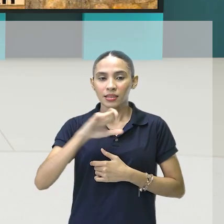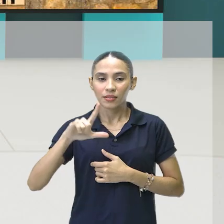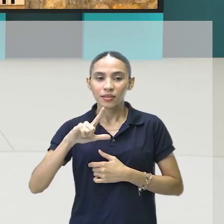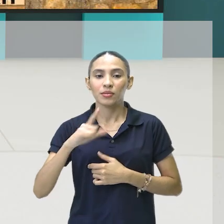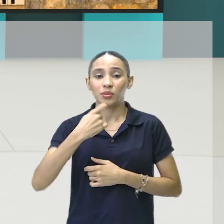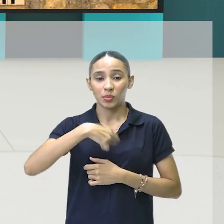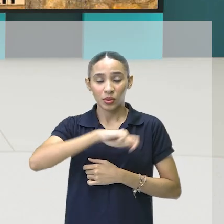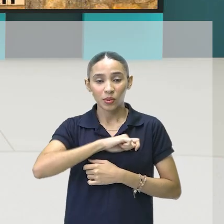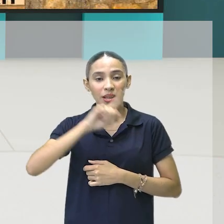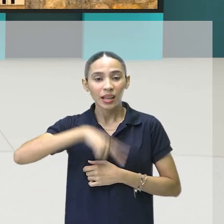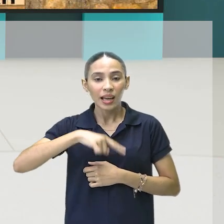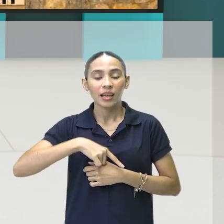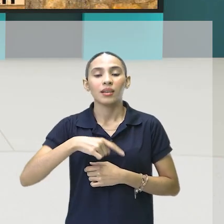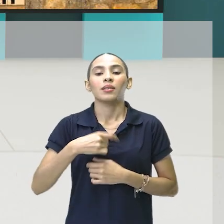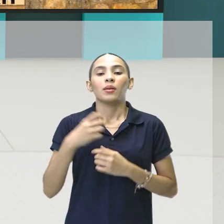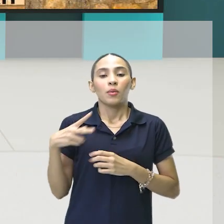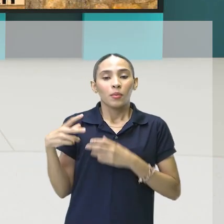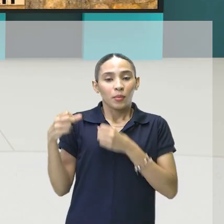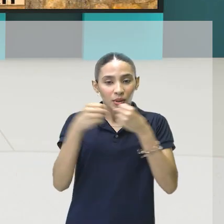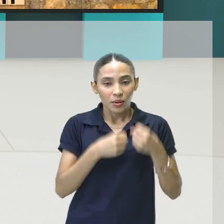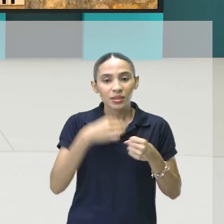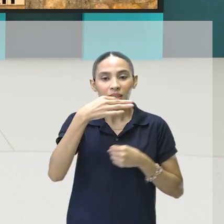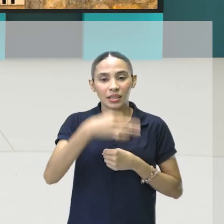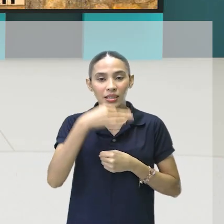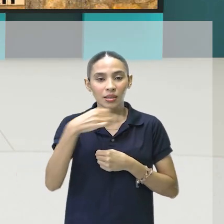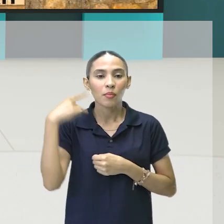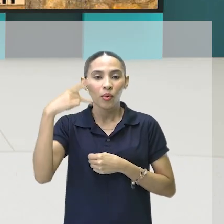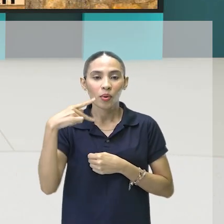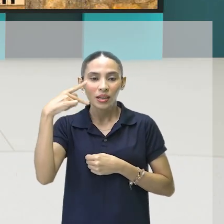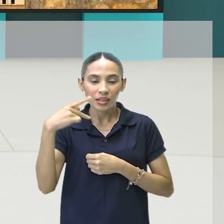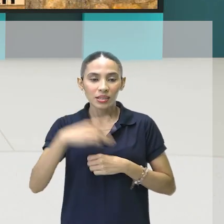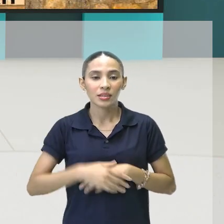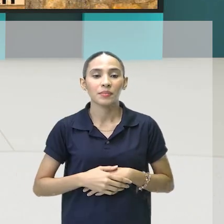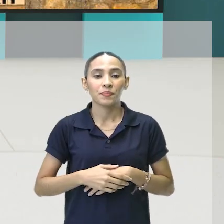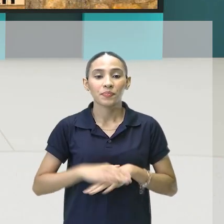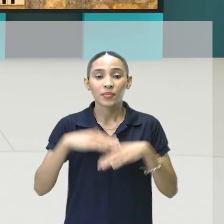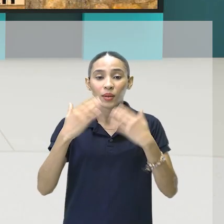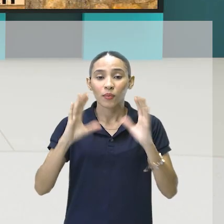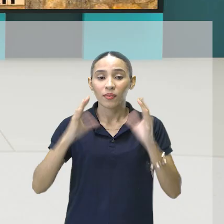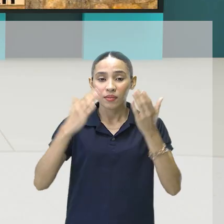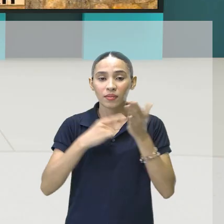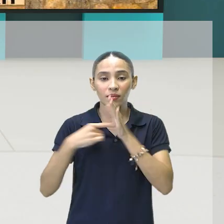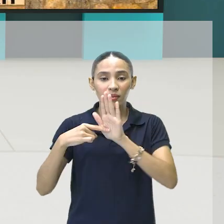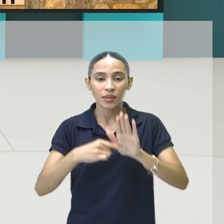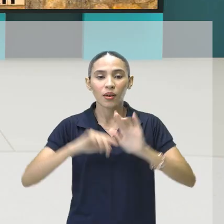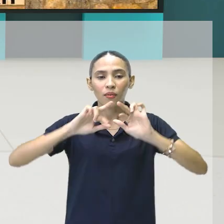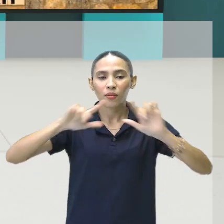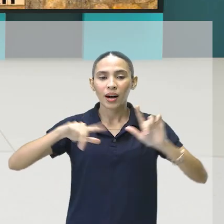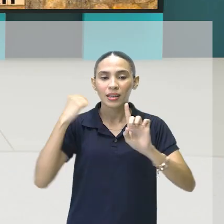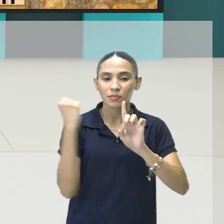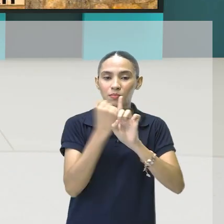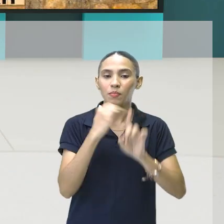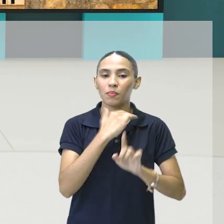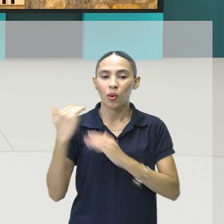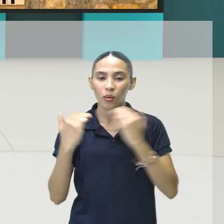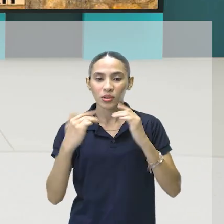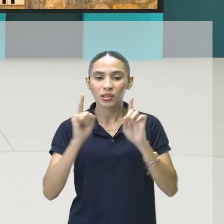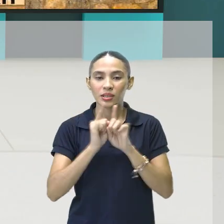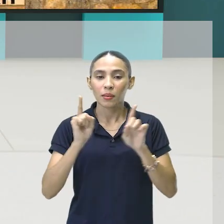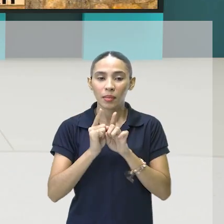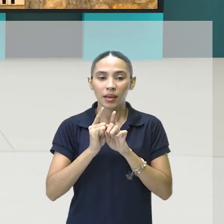uma poderosa crítica política e um apelo à paz. Esse evento resultou em centenas de mortes e a